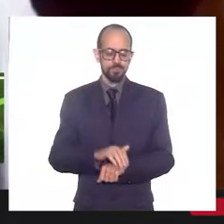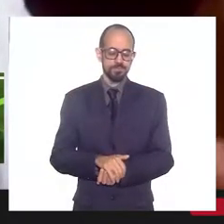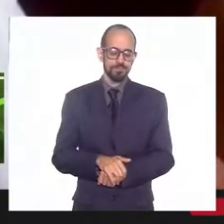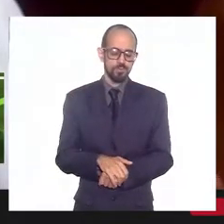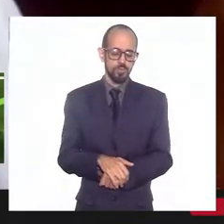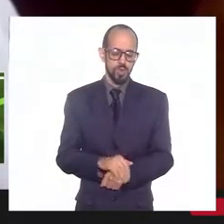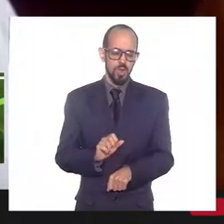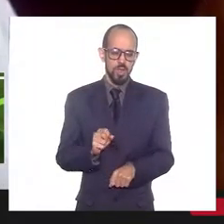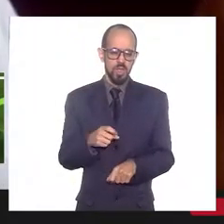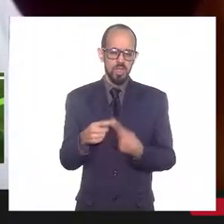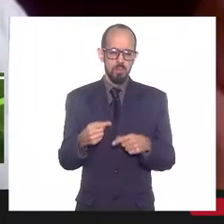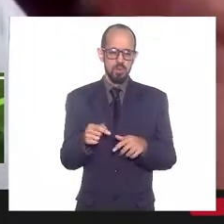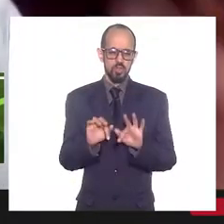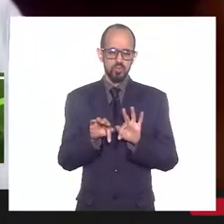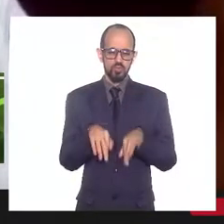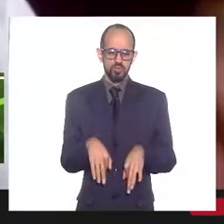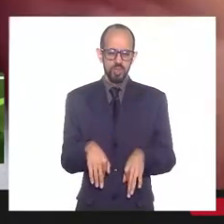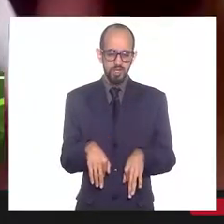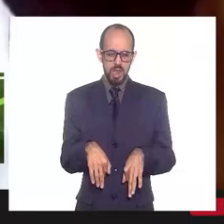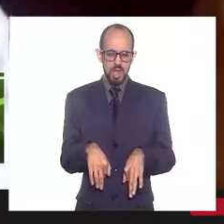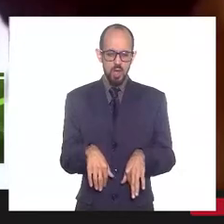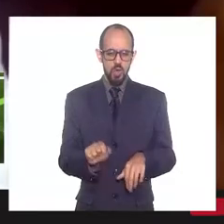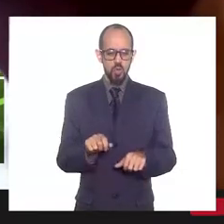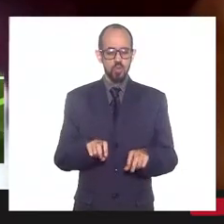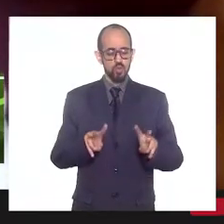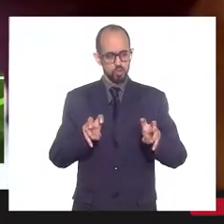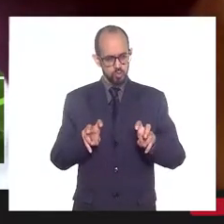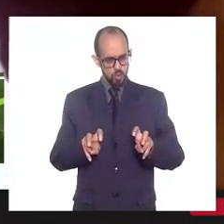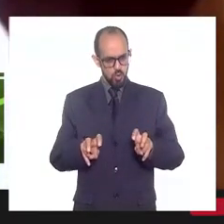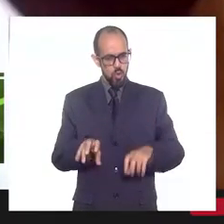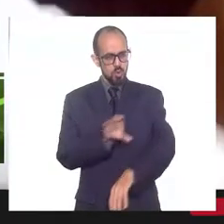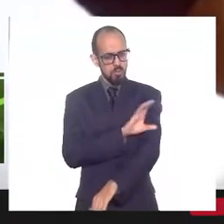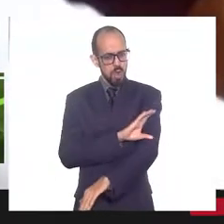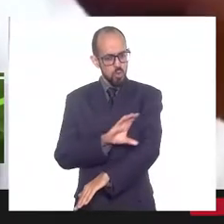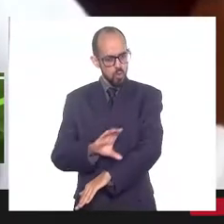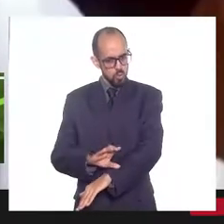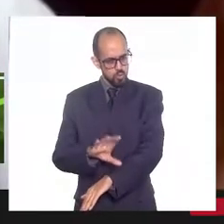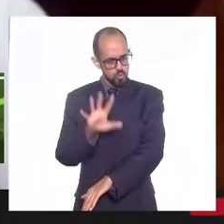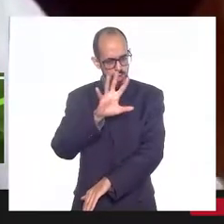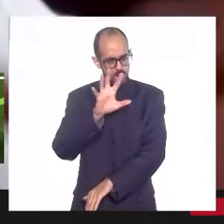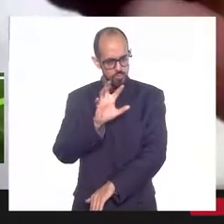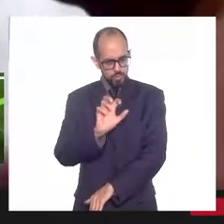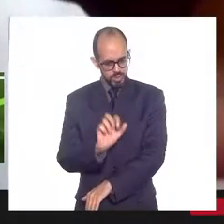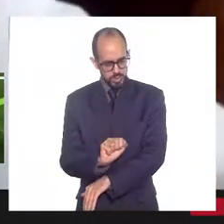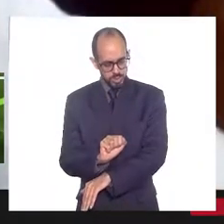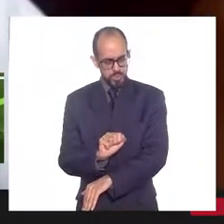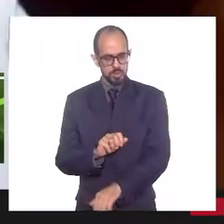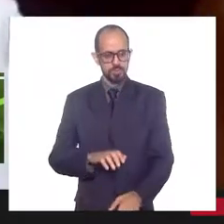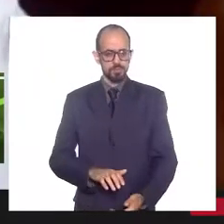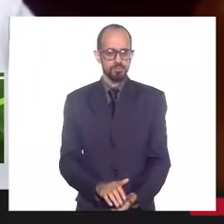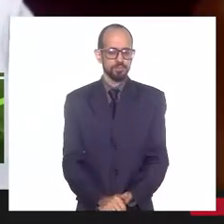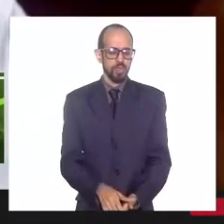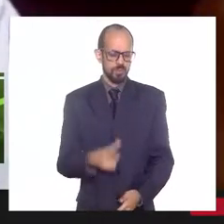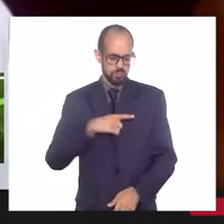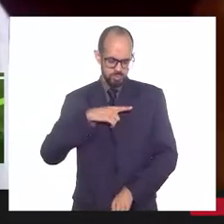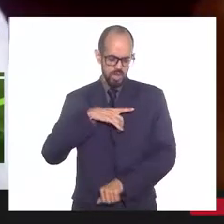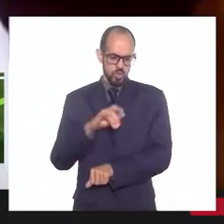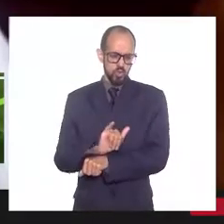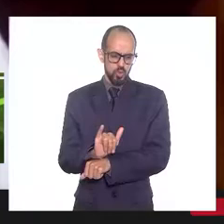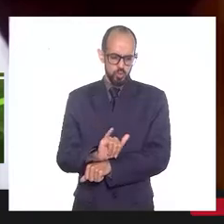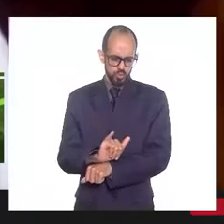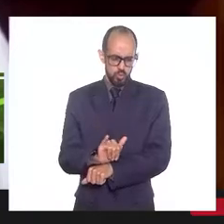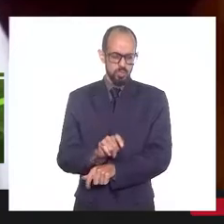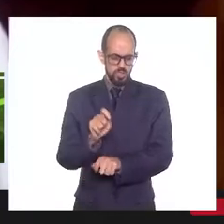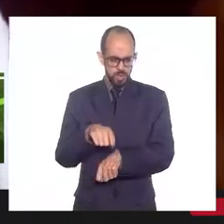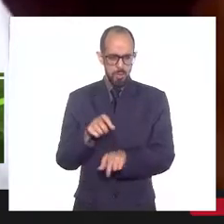quando acabou o espetáculo cosmogonia africana a visão de Povo novo batalha para vocês verem no YouTube aí do